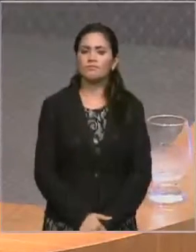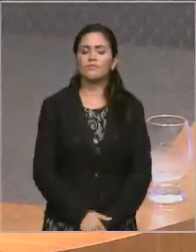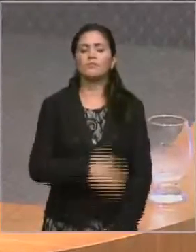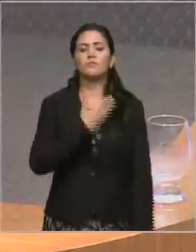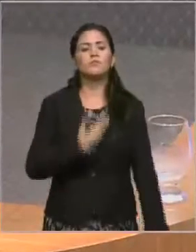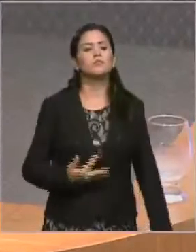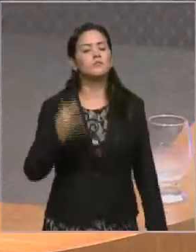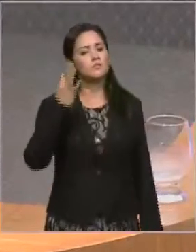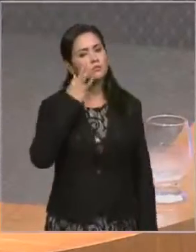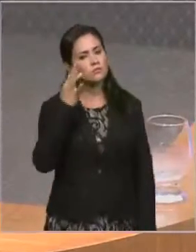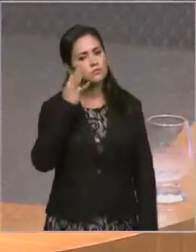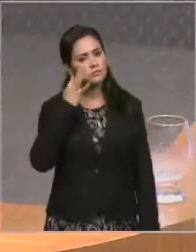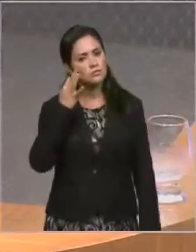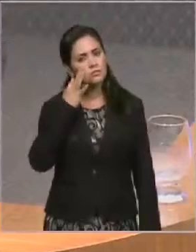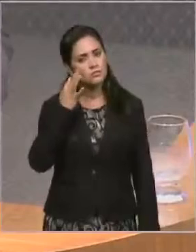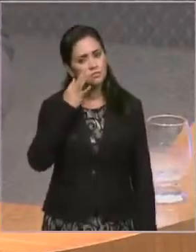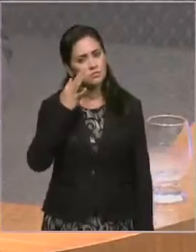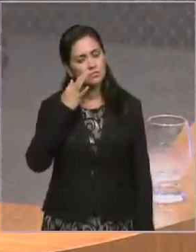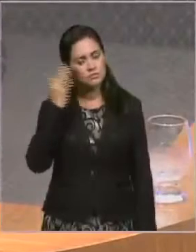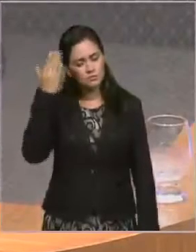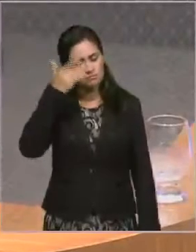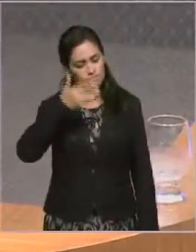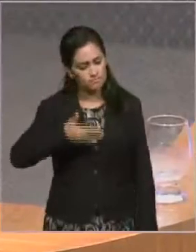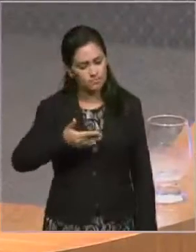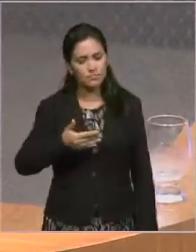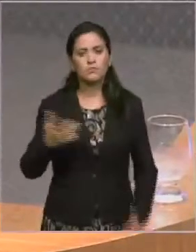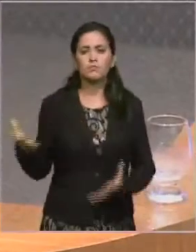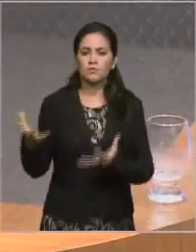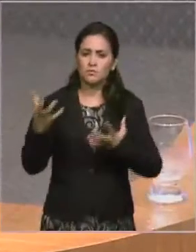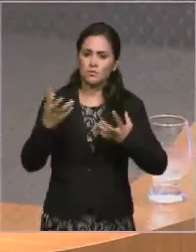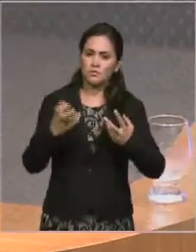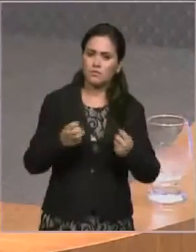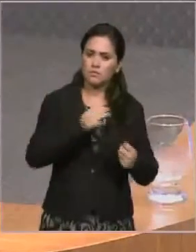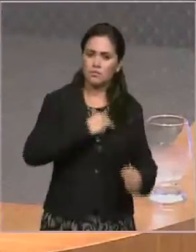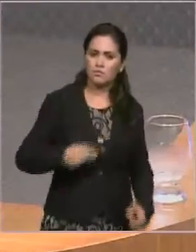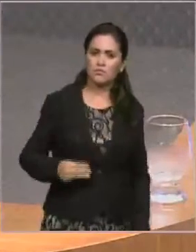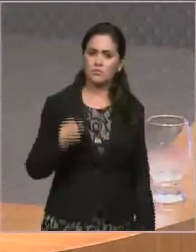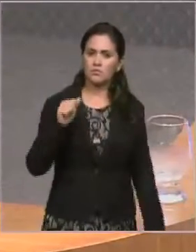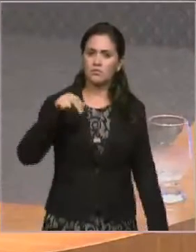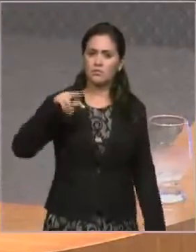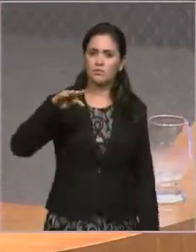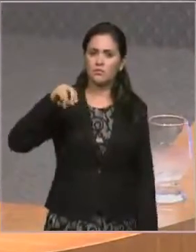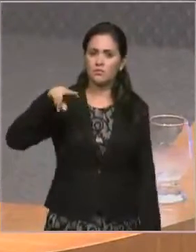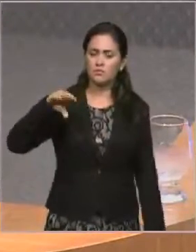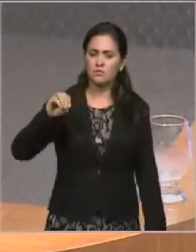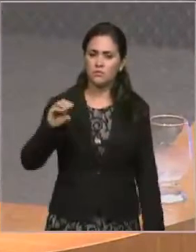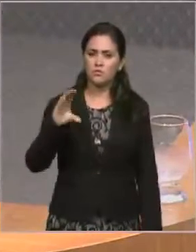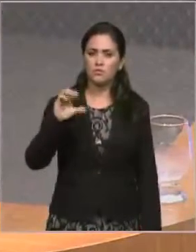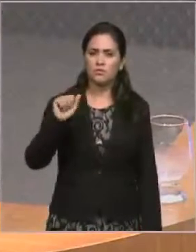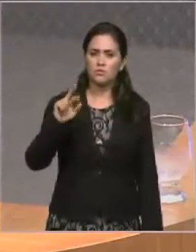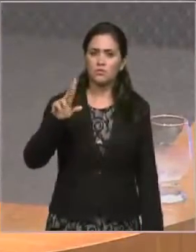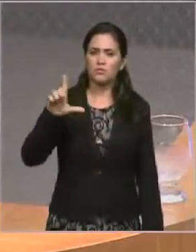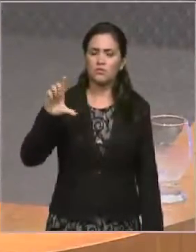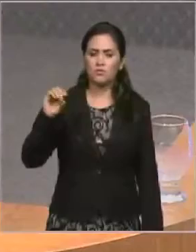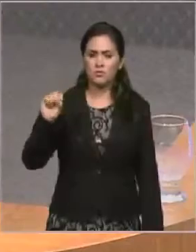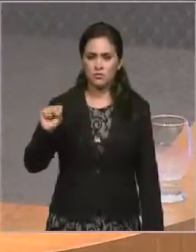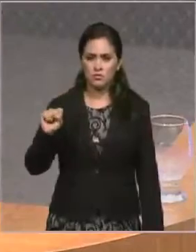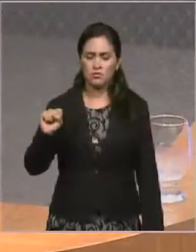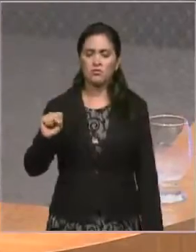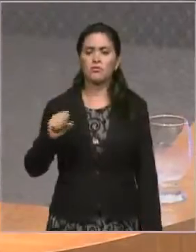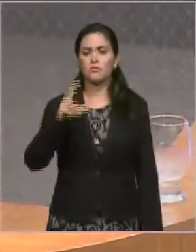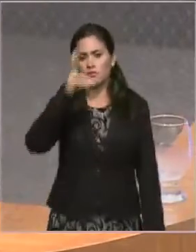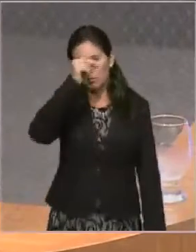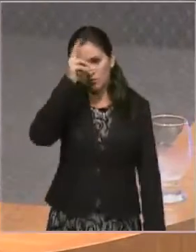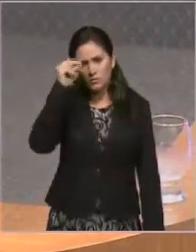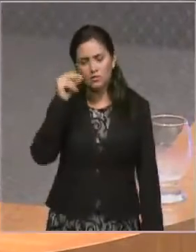governador Flávio Dino, que fez questão de receber o ministro Antônio Carlos na nossa cidade, do prefeito Firmino Filho,